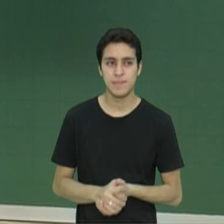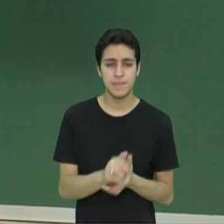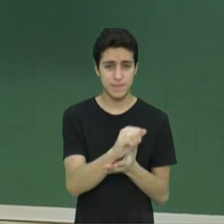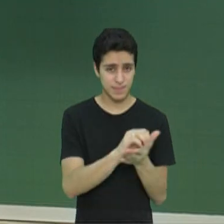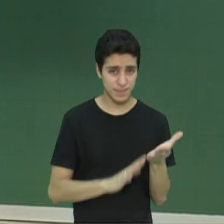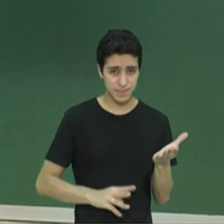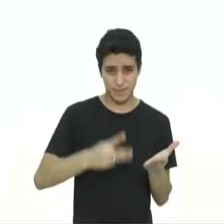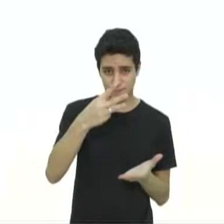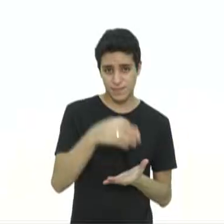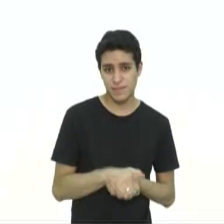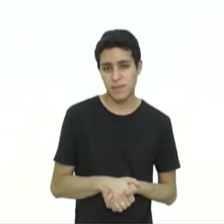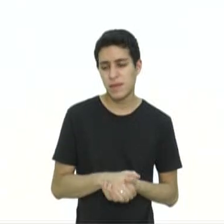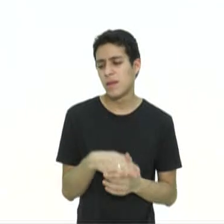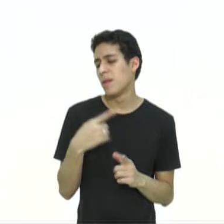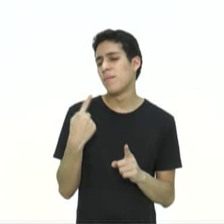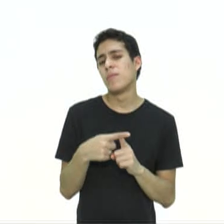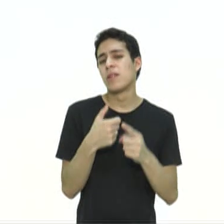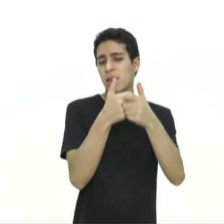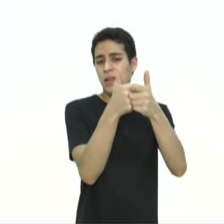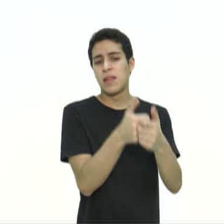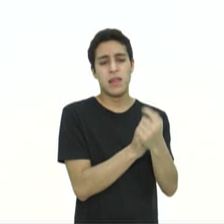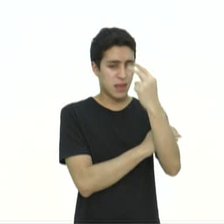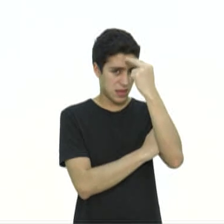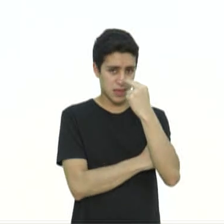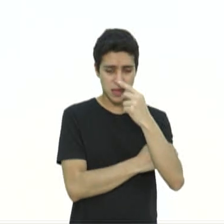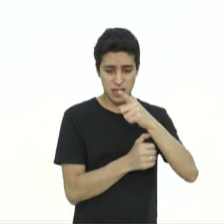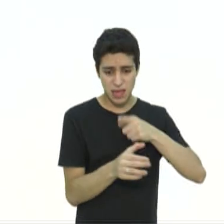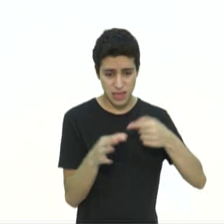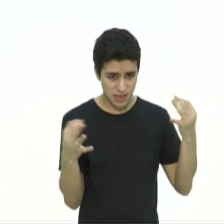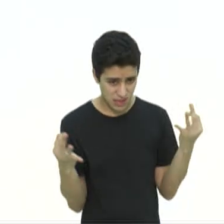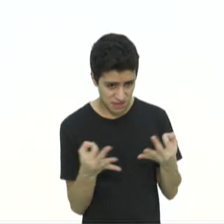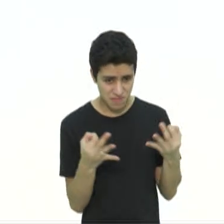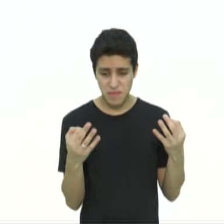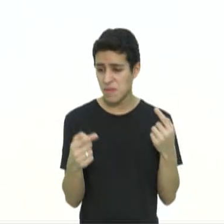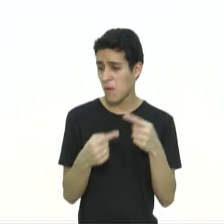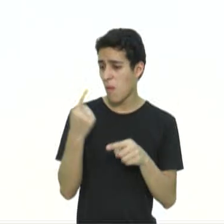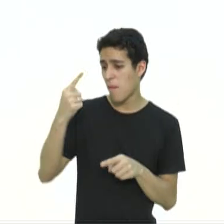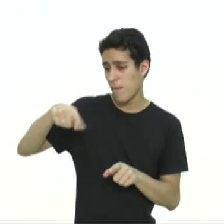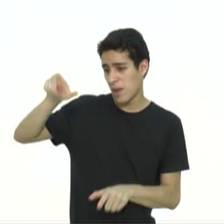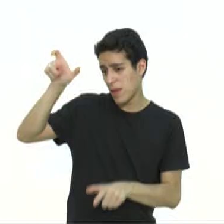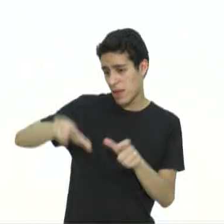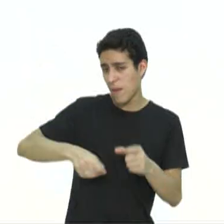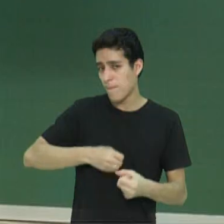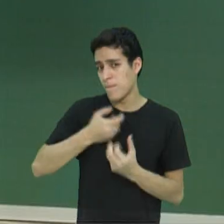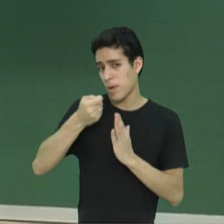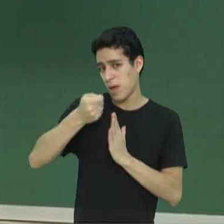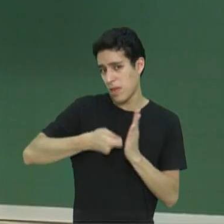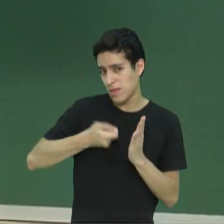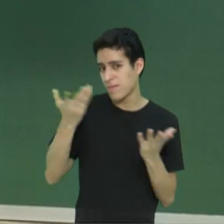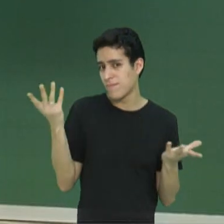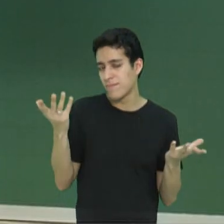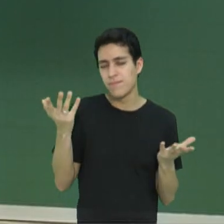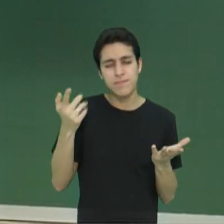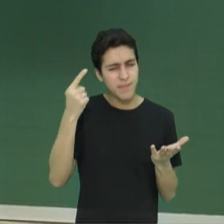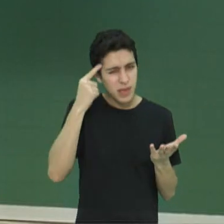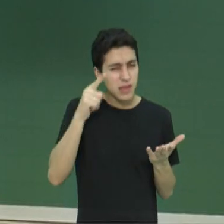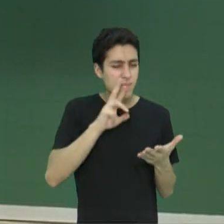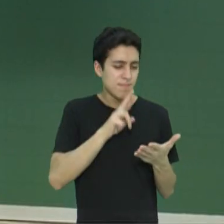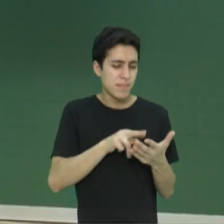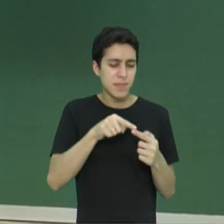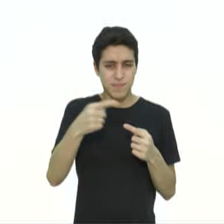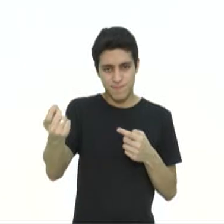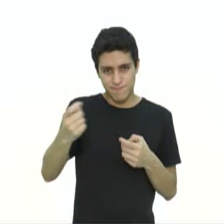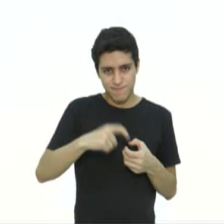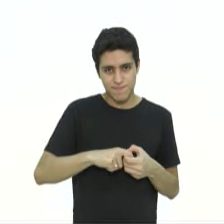Atividade 3. Por que, segundo Platão, a cidade ideal não tem lugar para os poetas? Pensem, reflitam e já